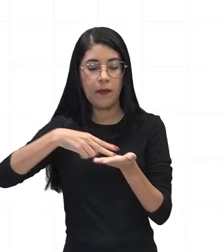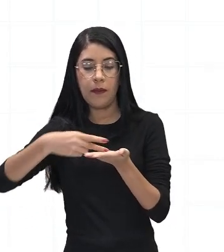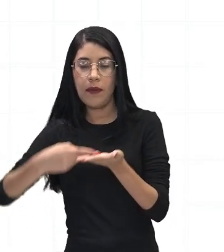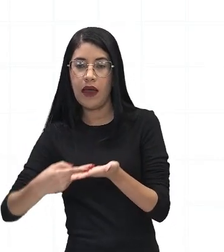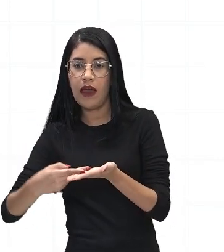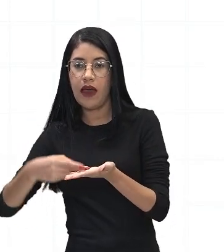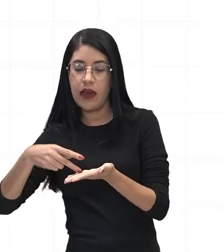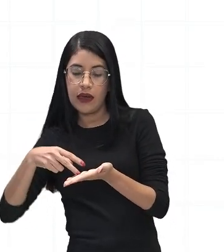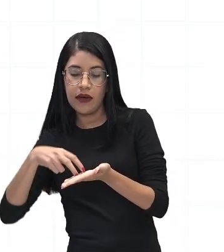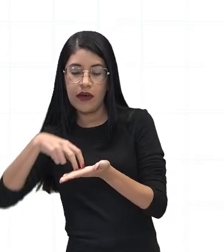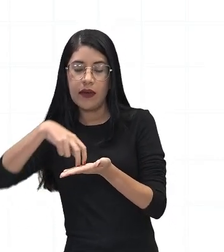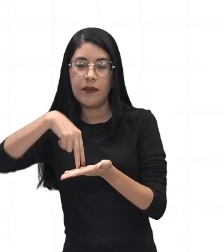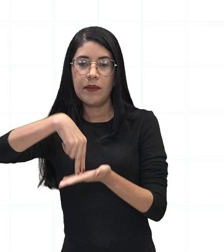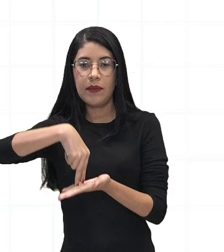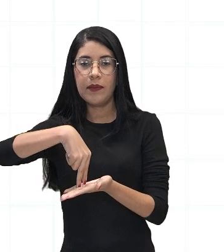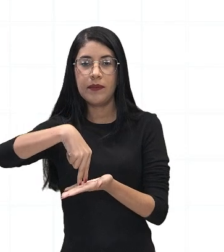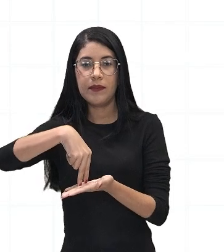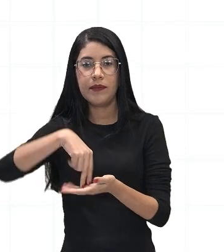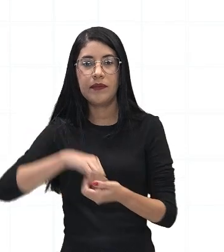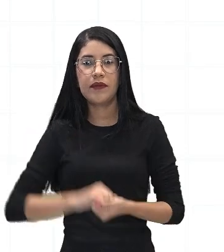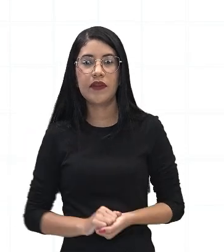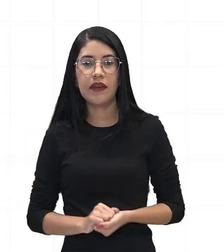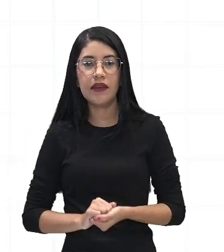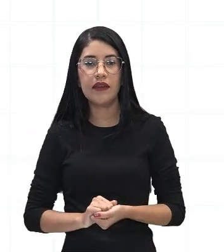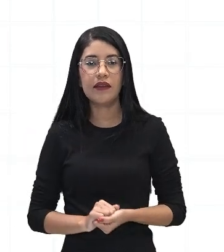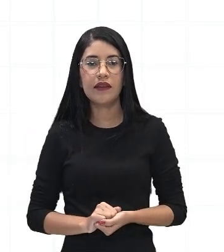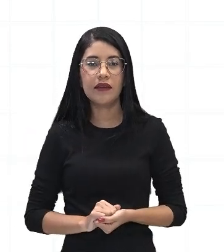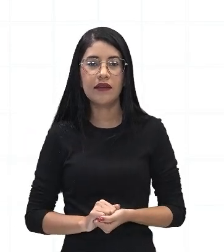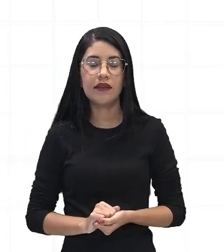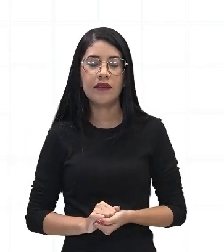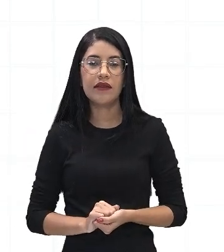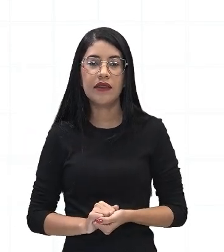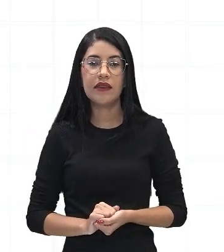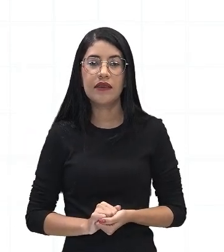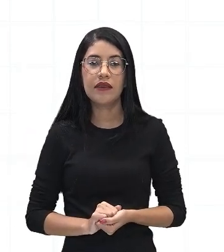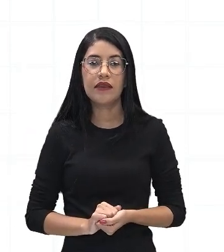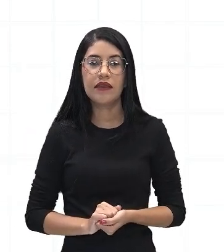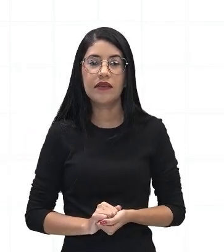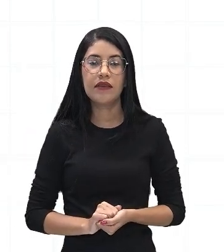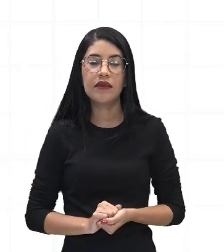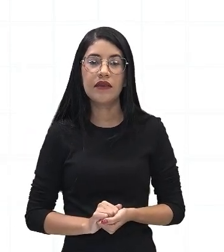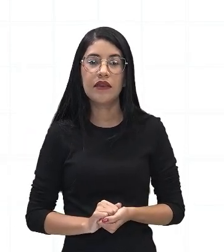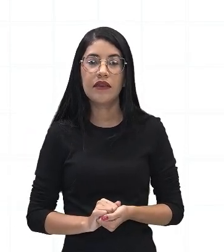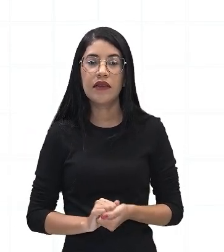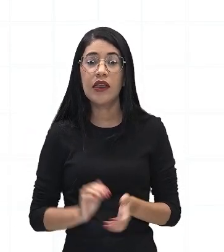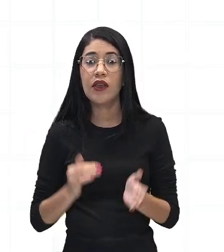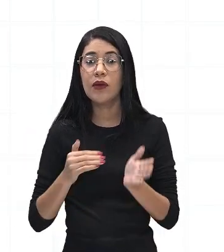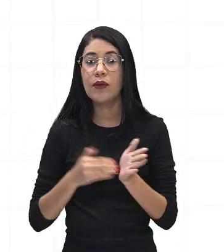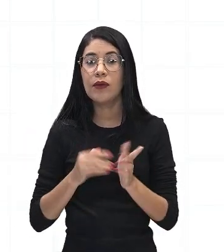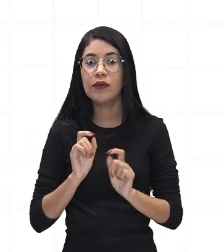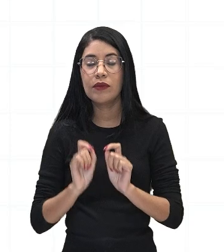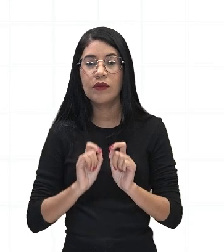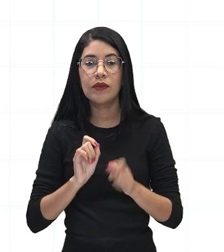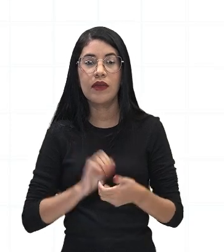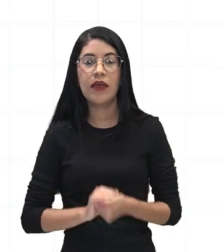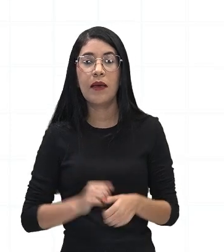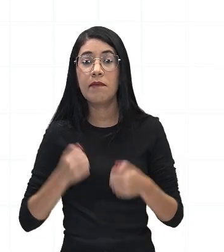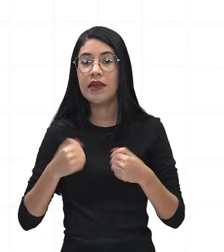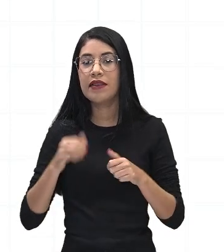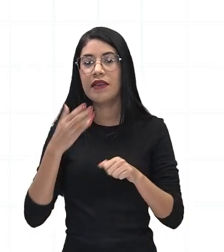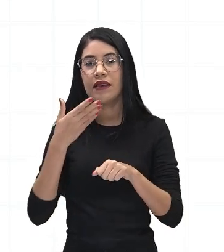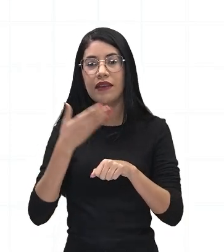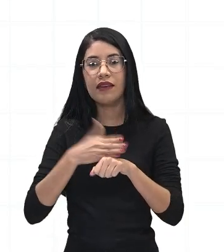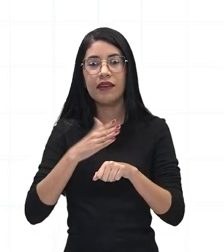nos braços e levando as pernas para fora da cama. E por último, mas não menos importante, pratique